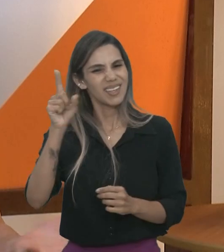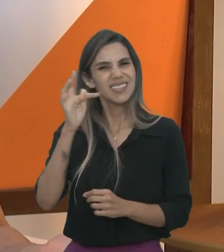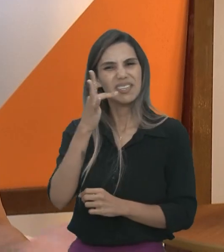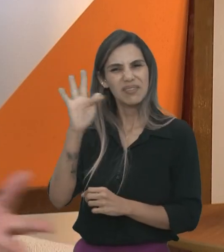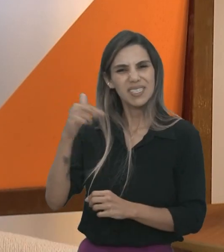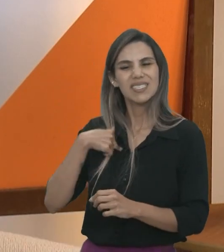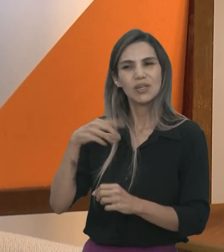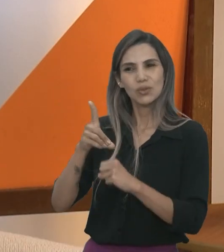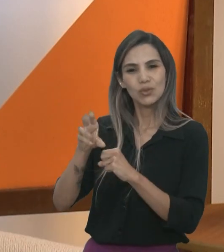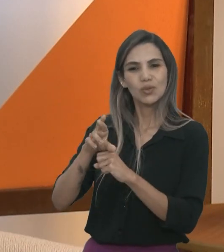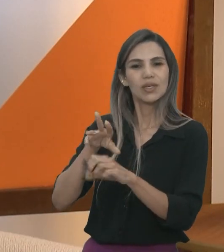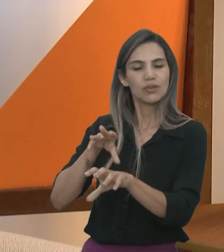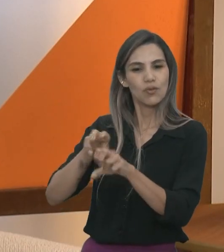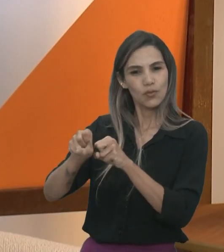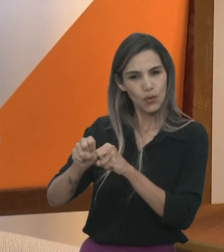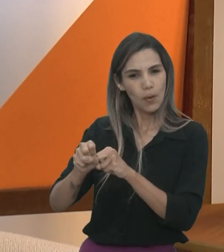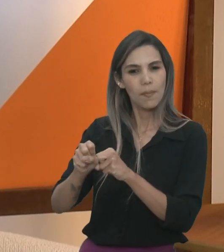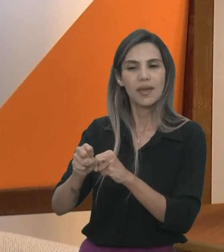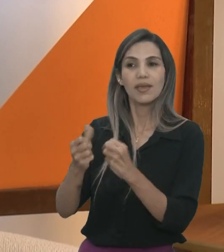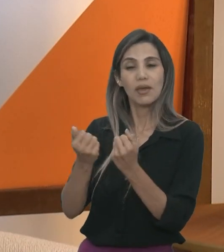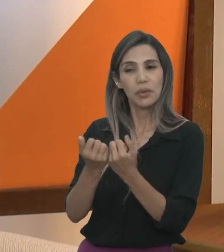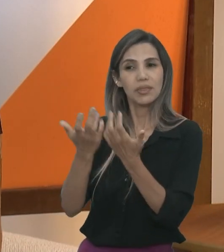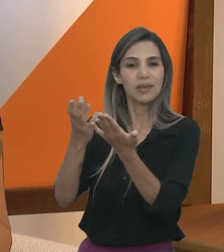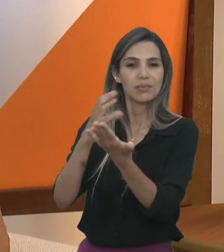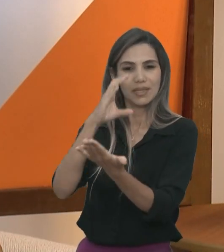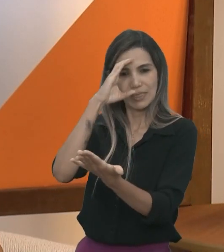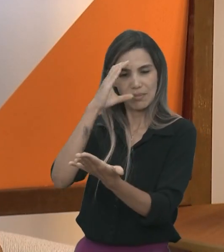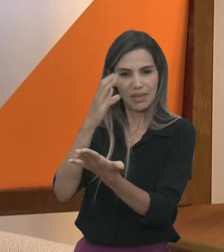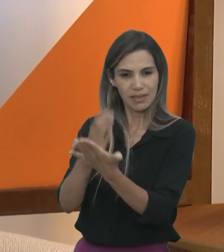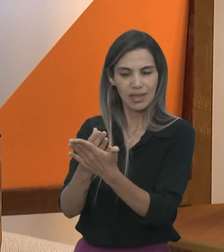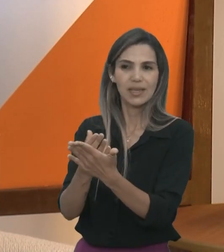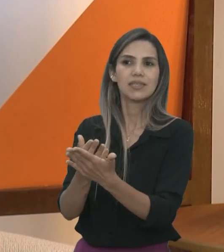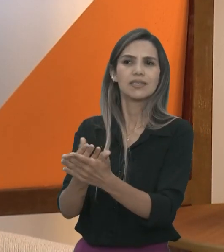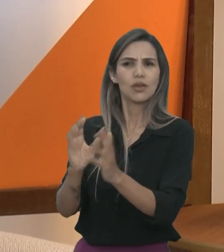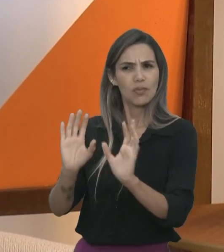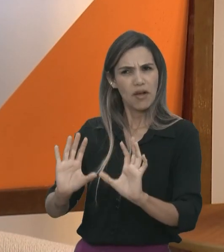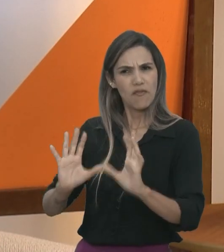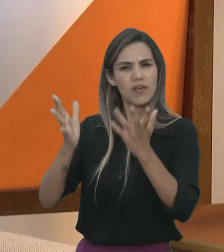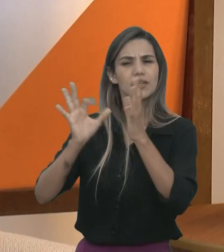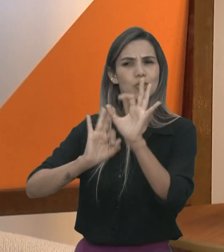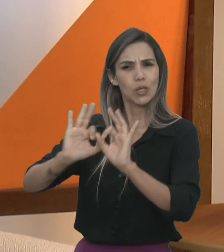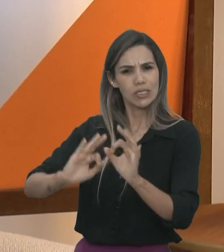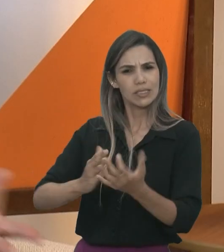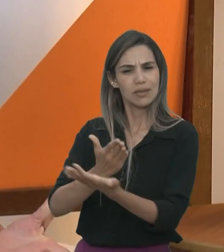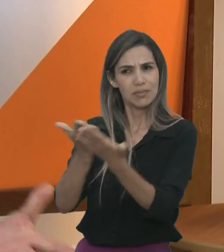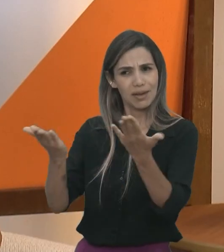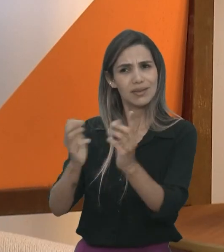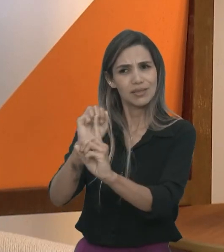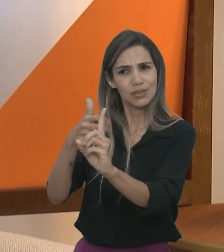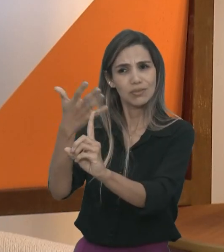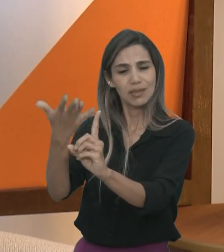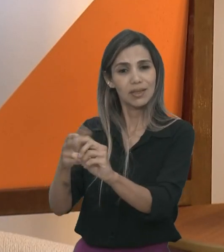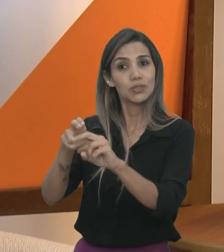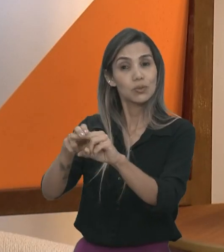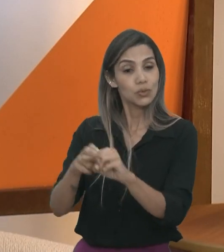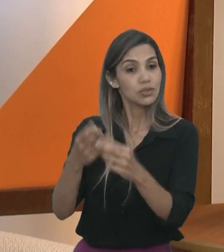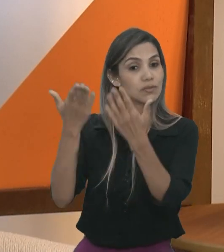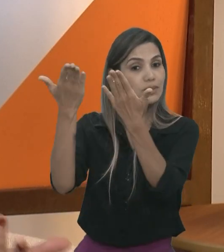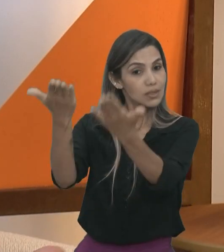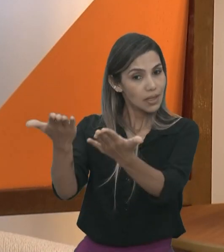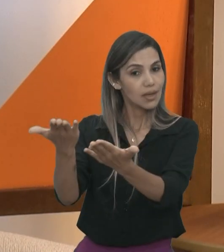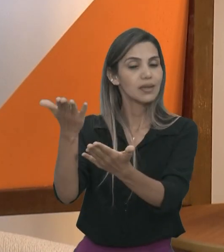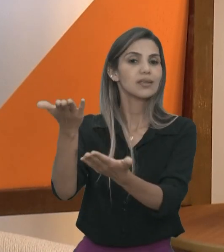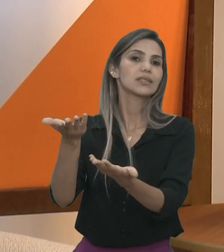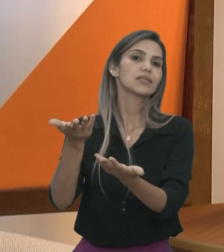aos meus professores a minha tese, fiz uma festa para eles quando eu cheguei, porque graças a eles, da graduação, que